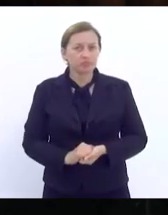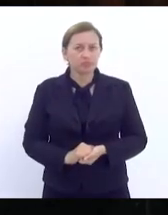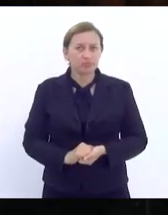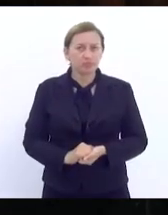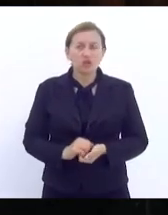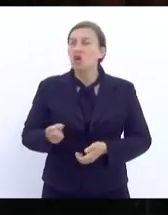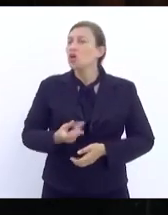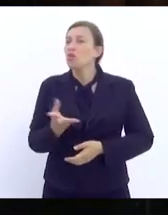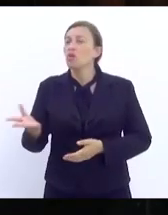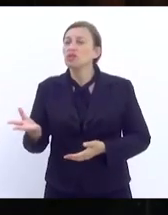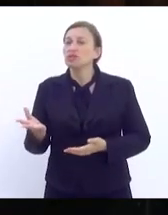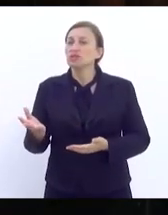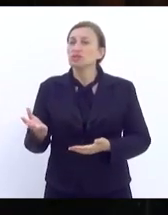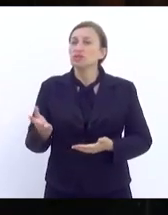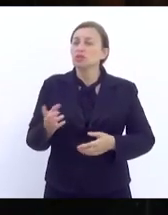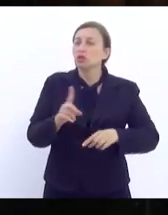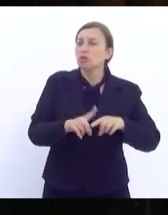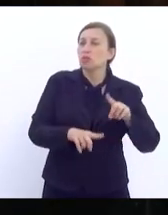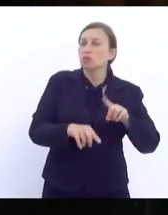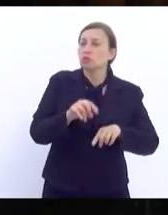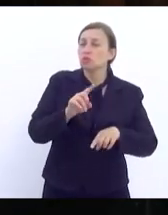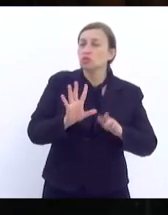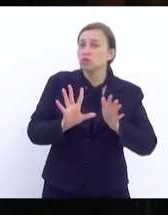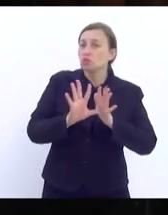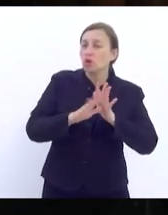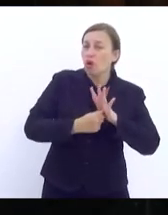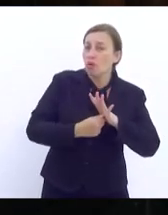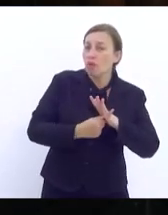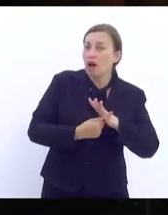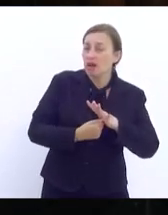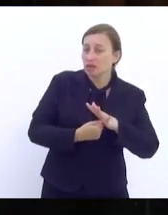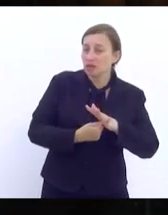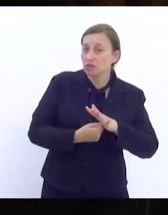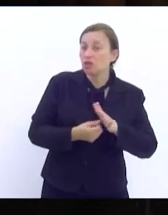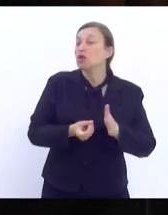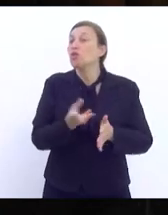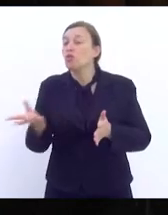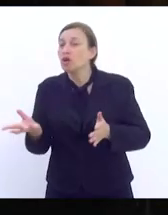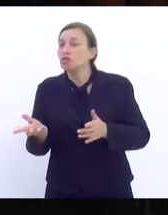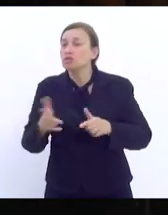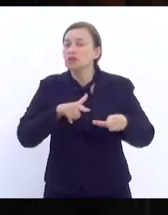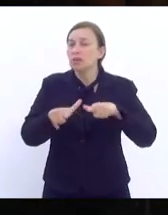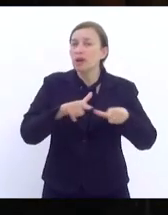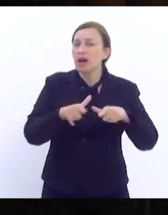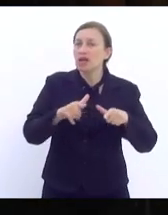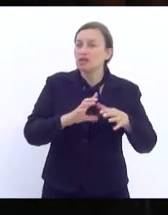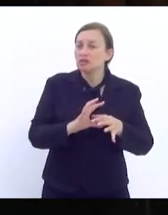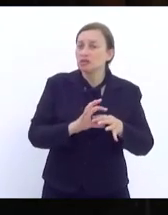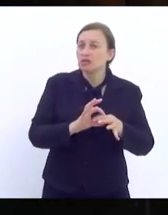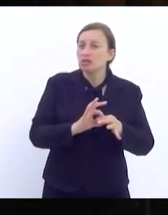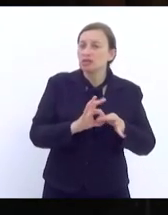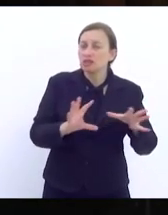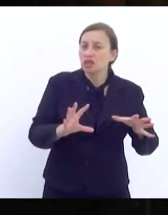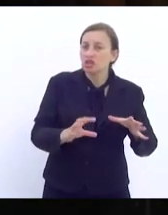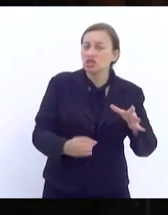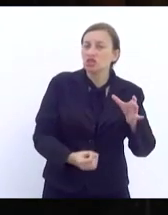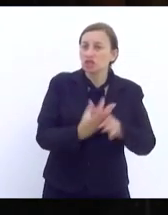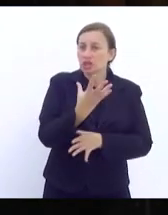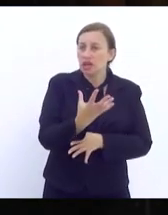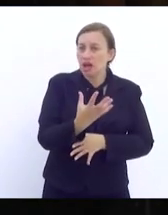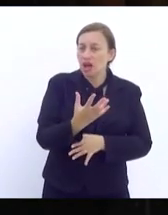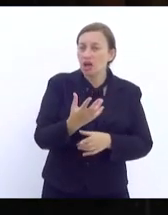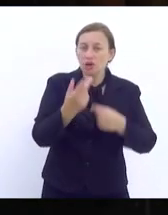quanta carga não é roubada quanto emprego não deixa de ser gerado por conta da violência da criminalidade